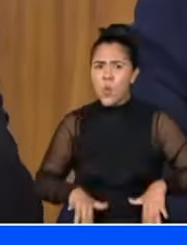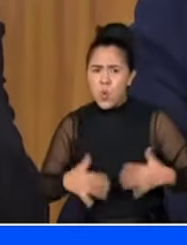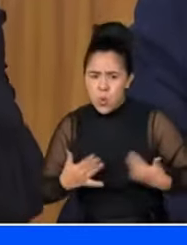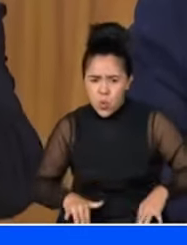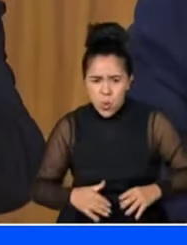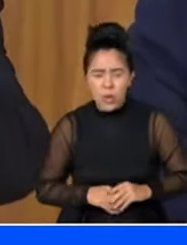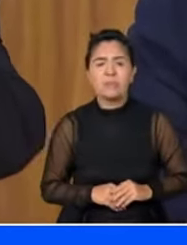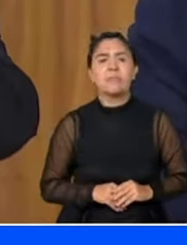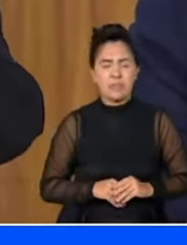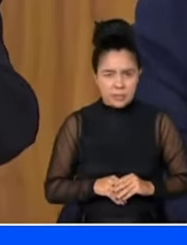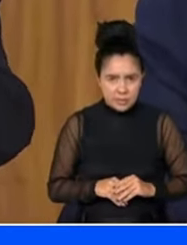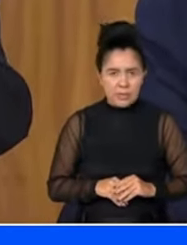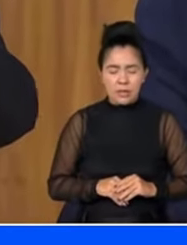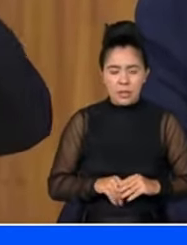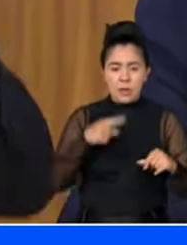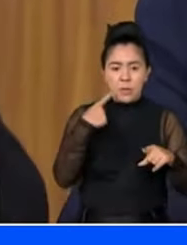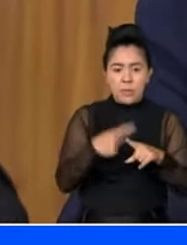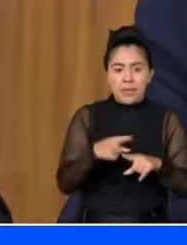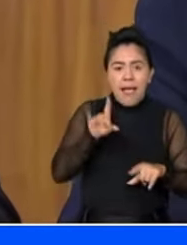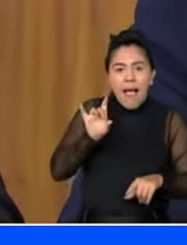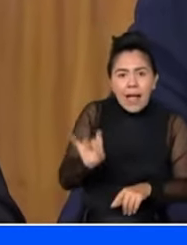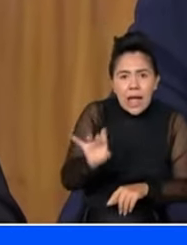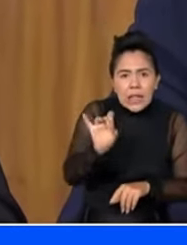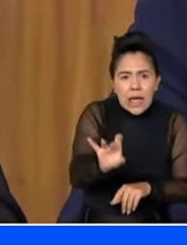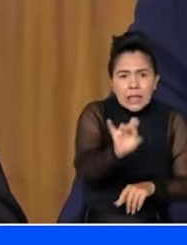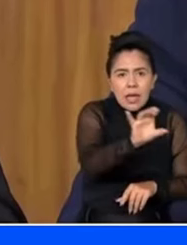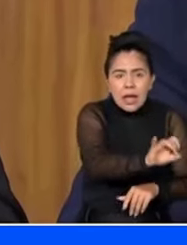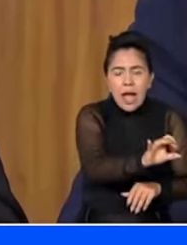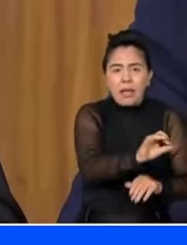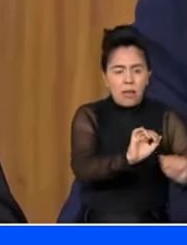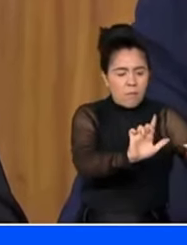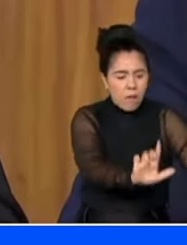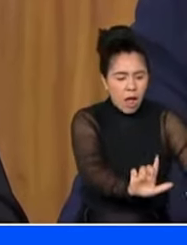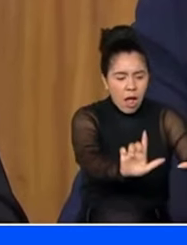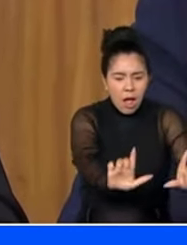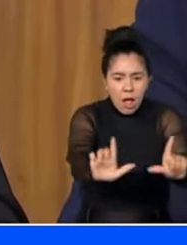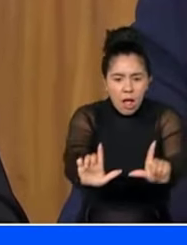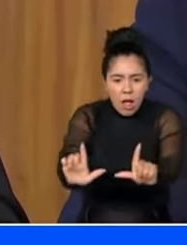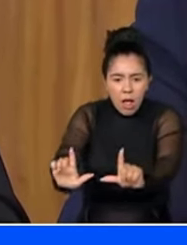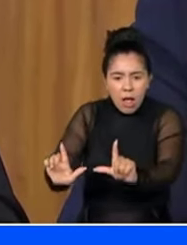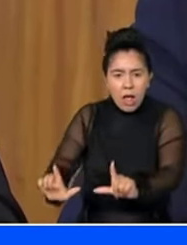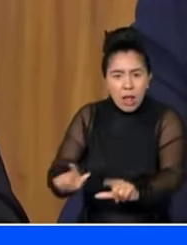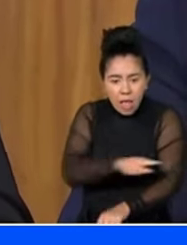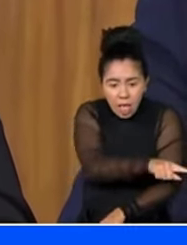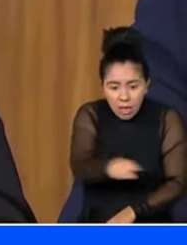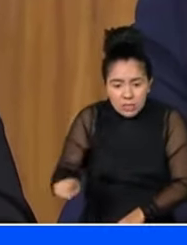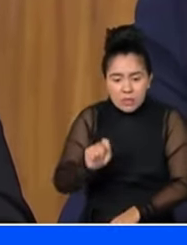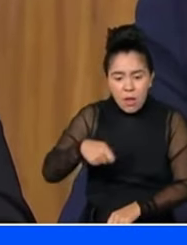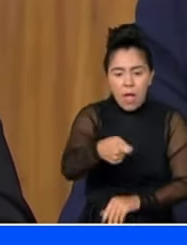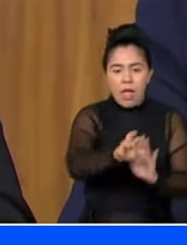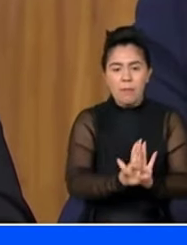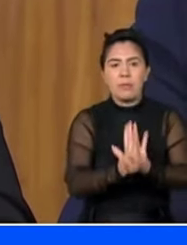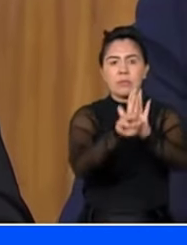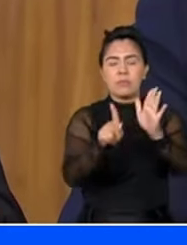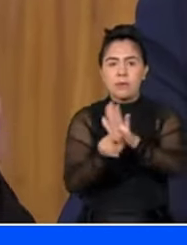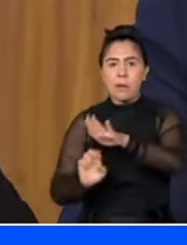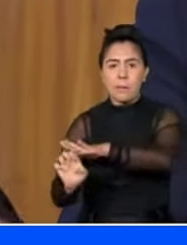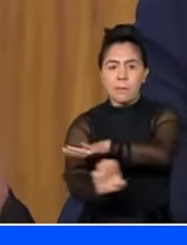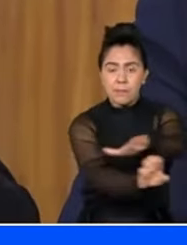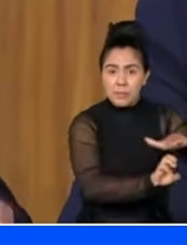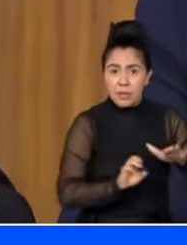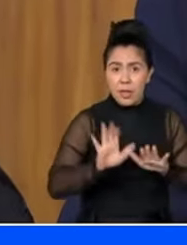porque a representação de cada uma plaquinha dessa aqui envolve milhares e milhares de empresas. Só a PECS trabalhou o ano